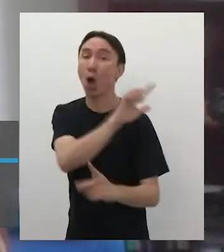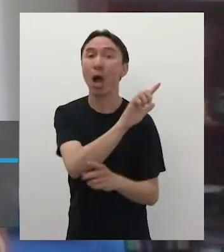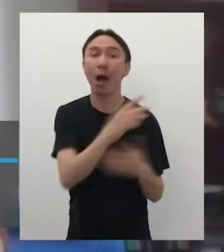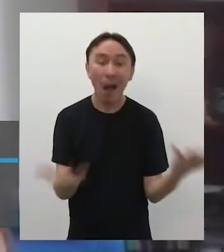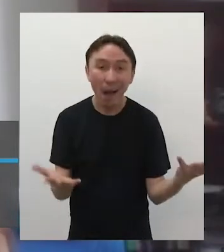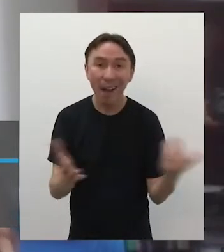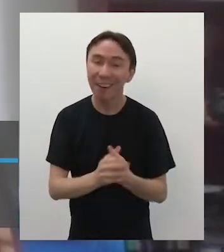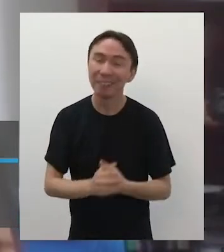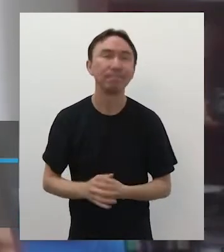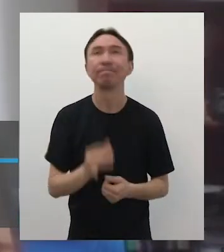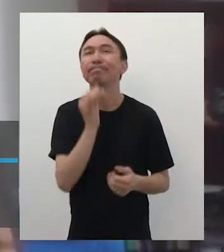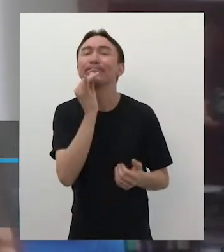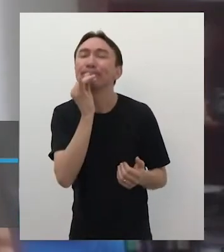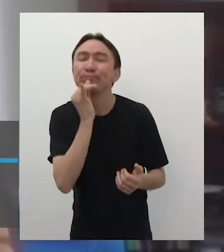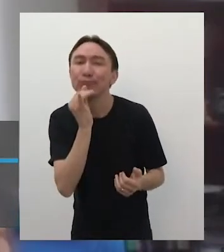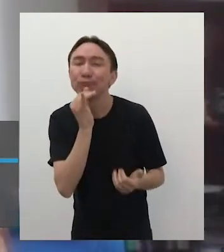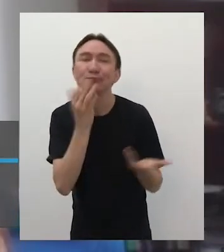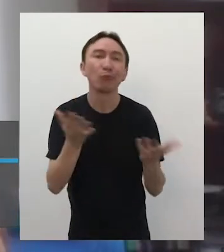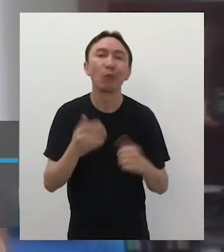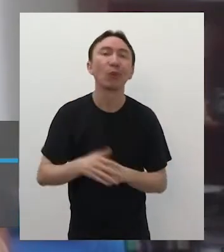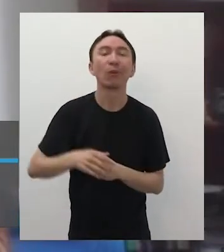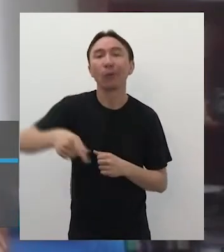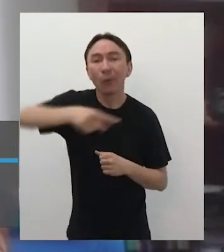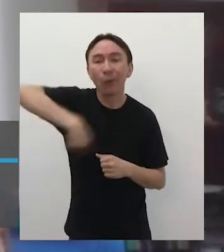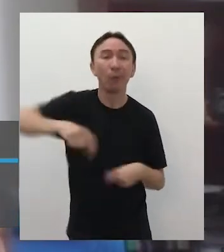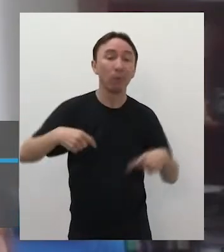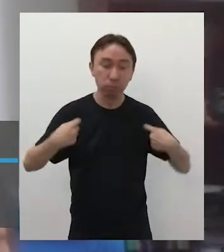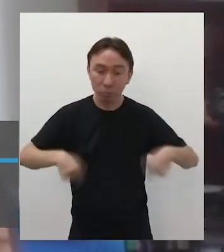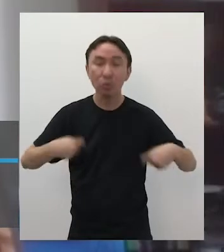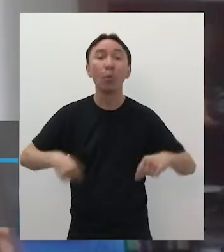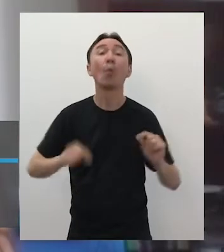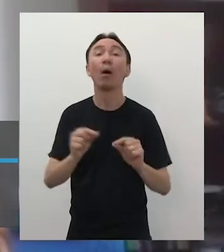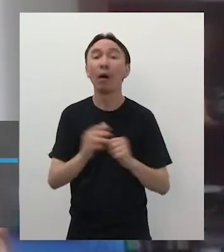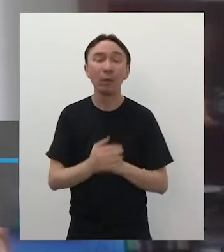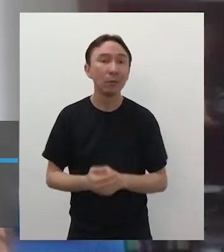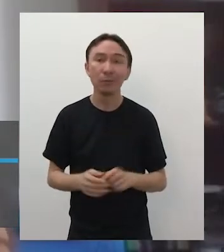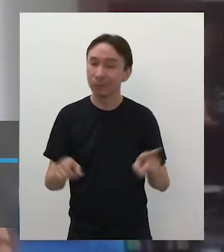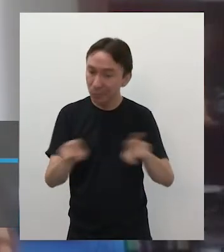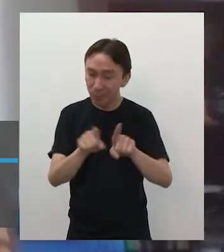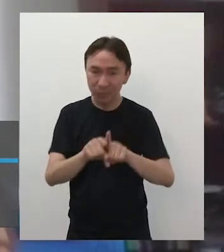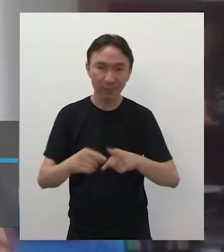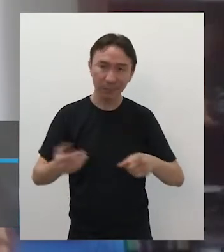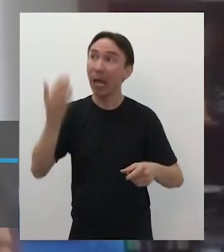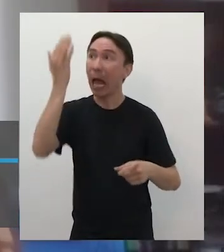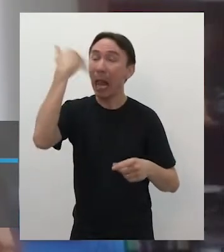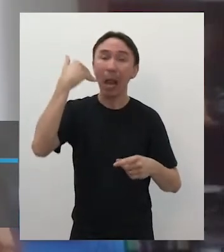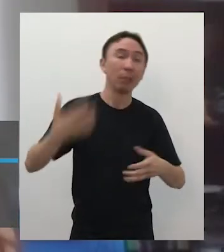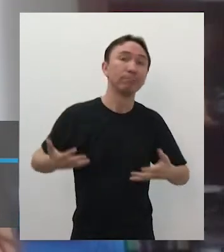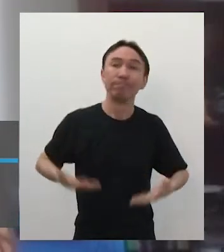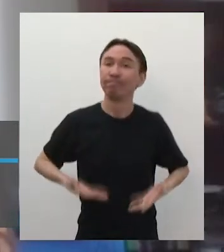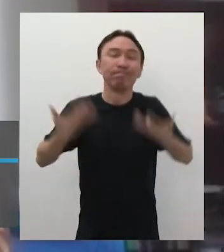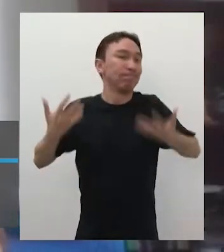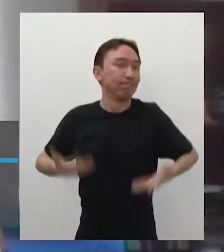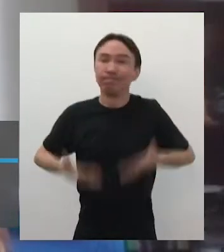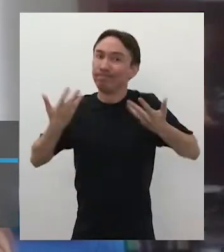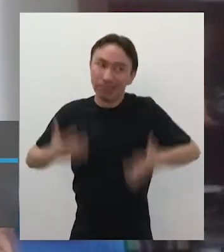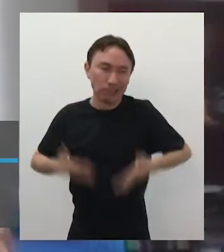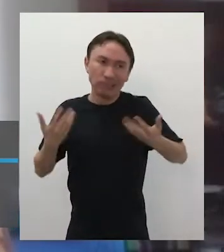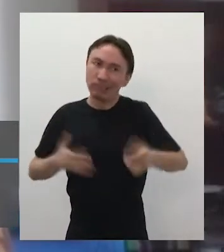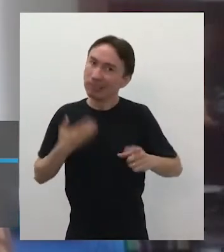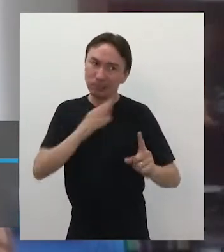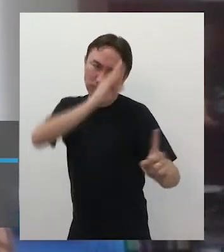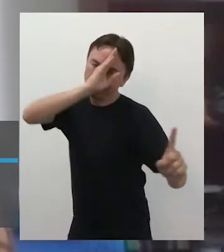determinação, eu estou me empenhando mais, né? Eu estou dando ali o meu suor para eu conseguir completar aquela tarefa, atingir